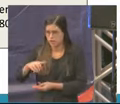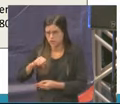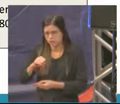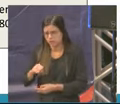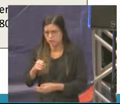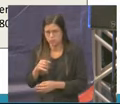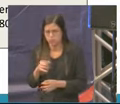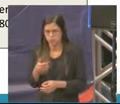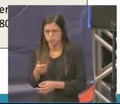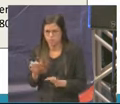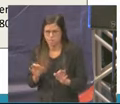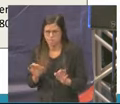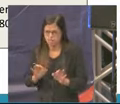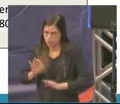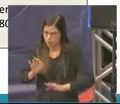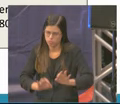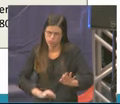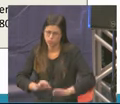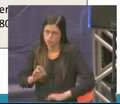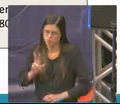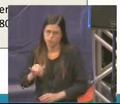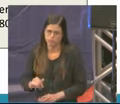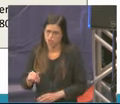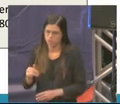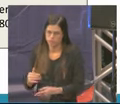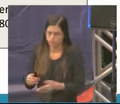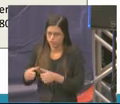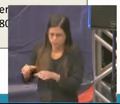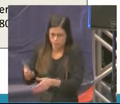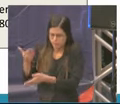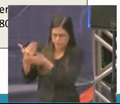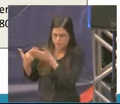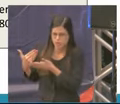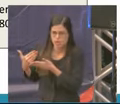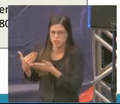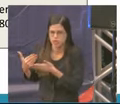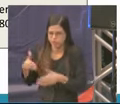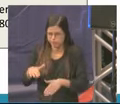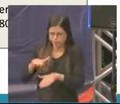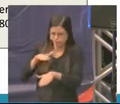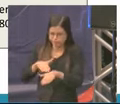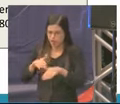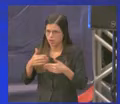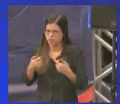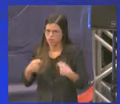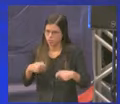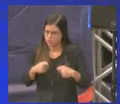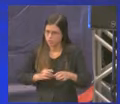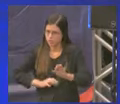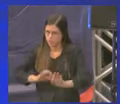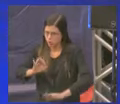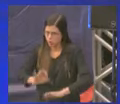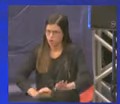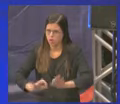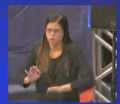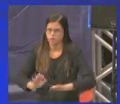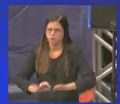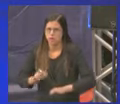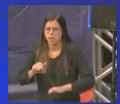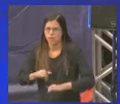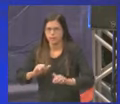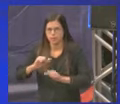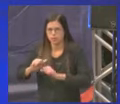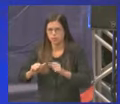vai ficar para trás comendo poeira. A gente vai ter que se coçar e se preparar para essa revolução